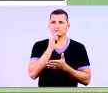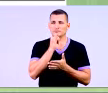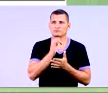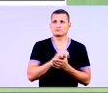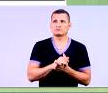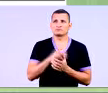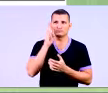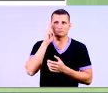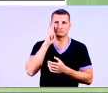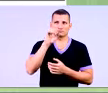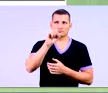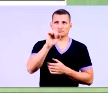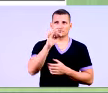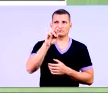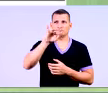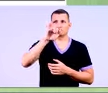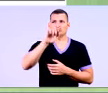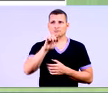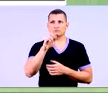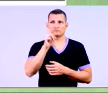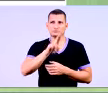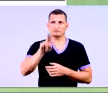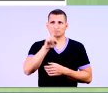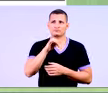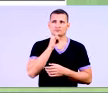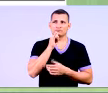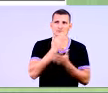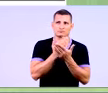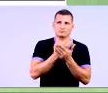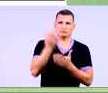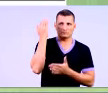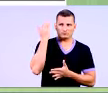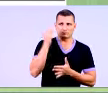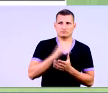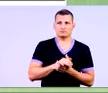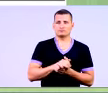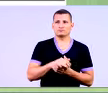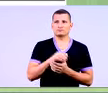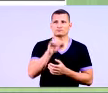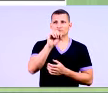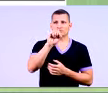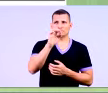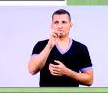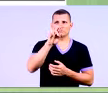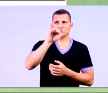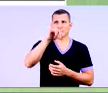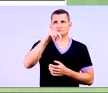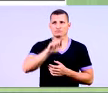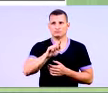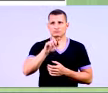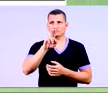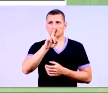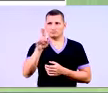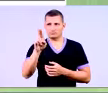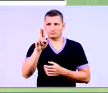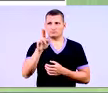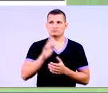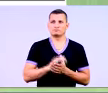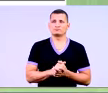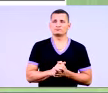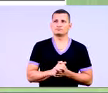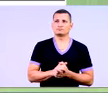stream a gente usou um exemplo a passado ela isto em nome estou definindo uma variável